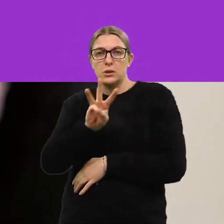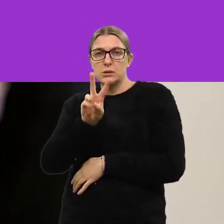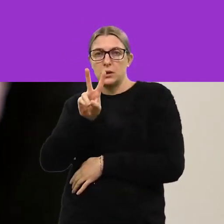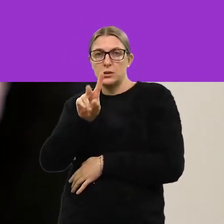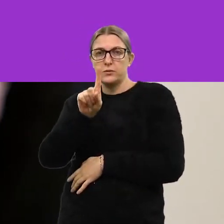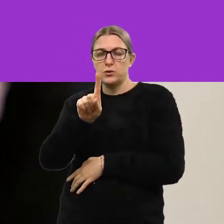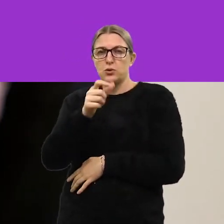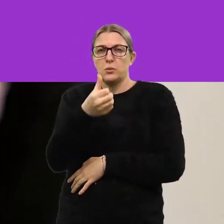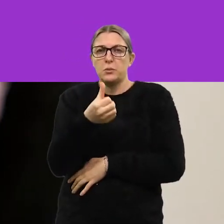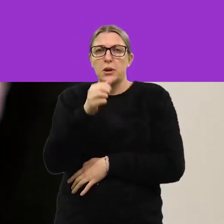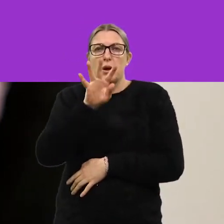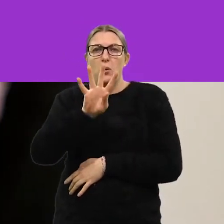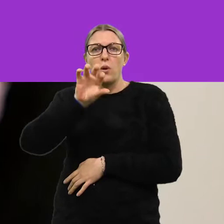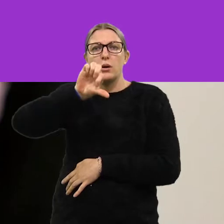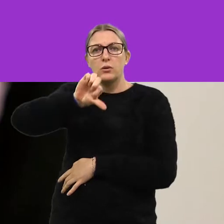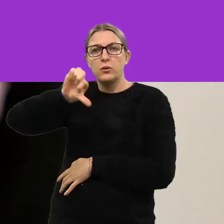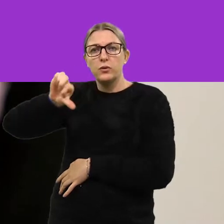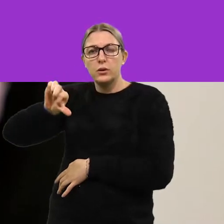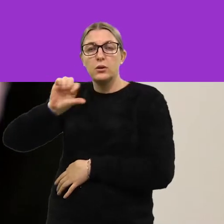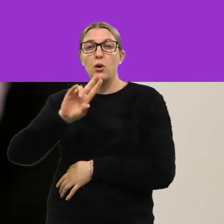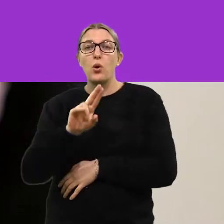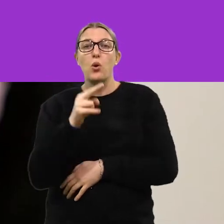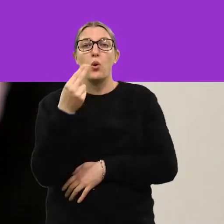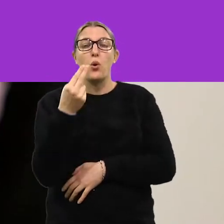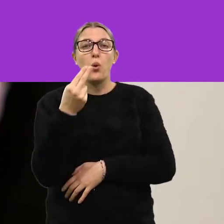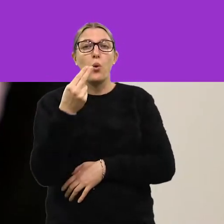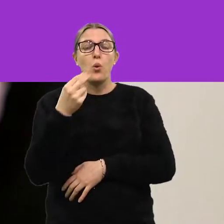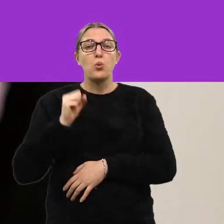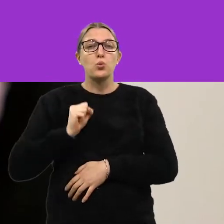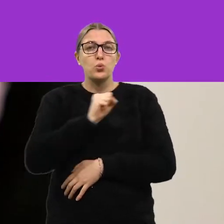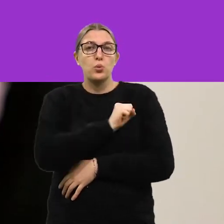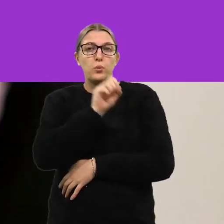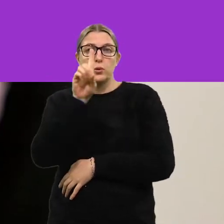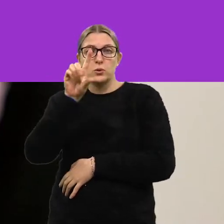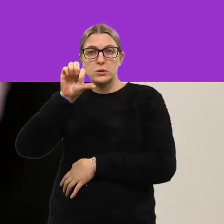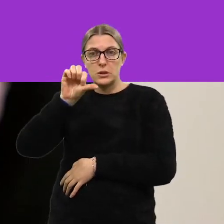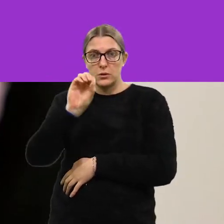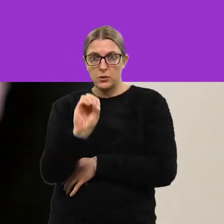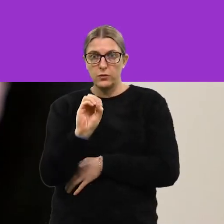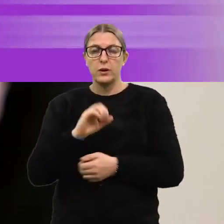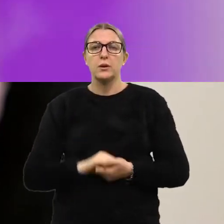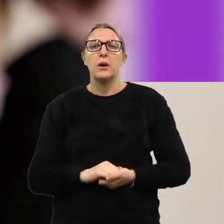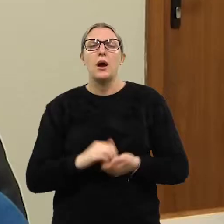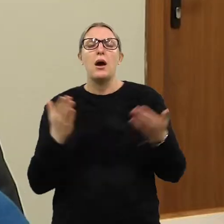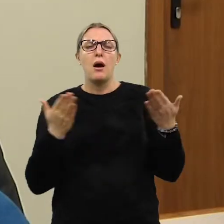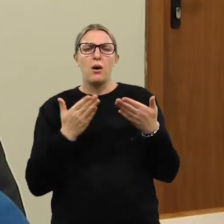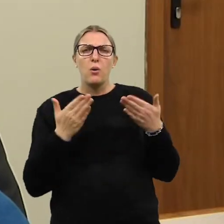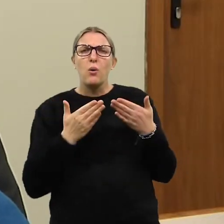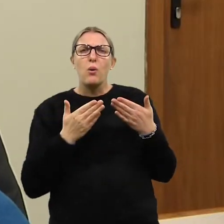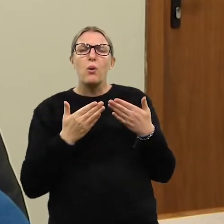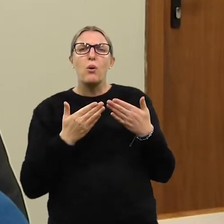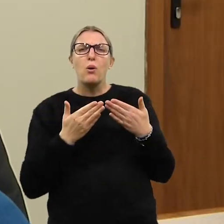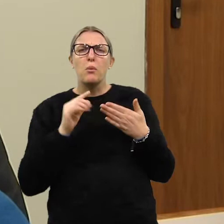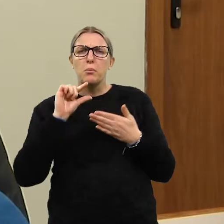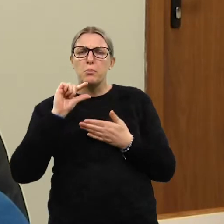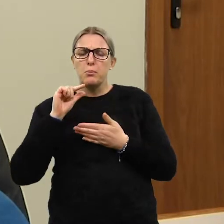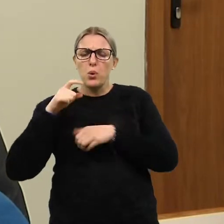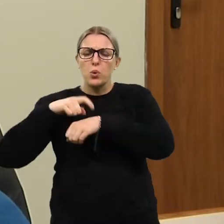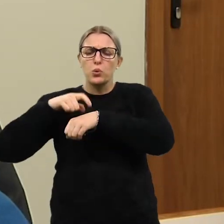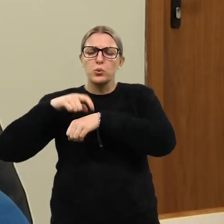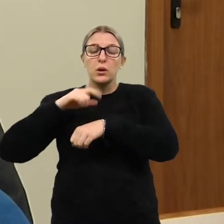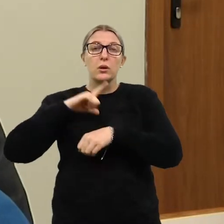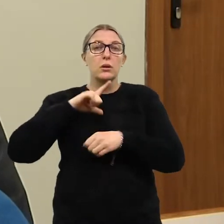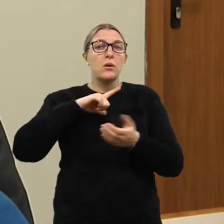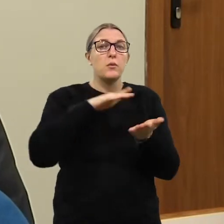fone 3321 6499 ou pelo 190. Que agora recentemente a gente teve,